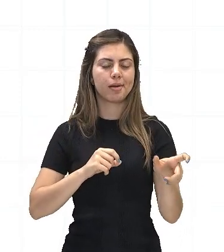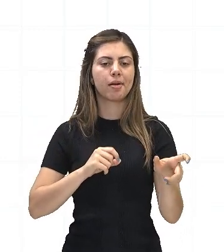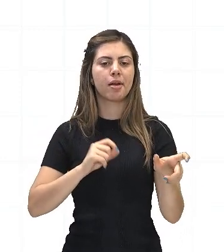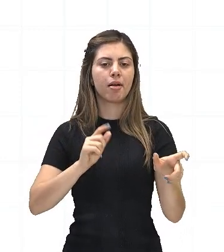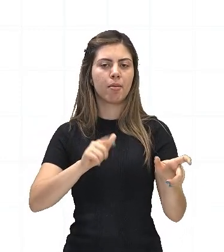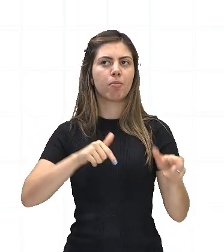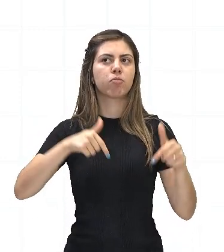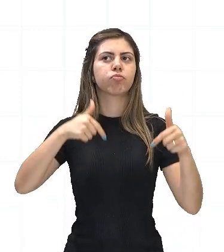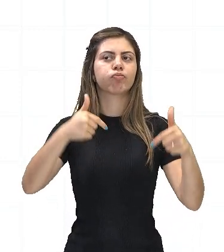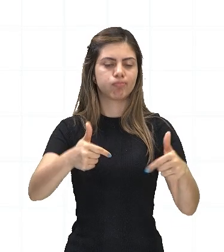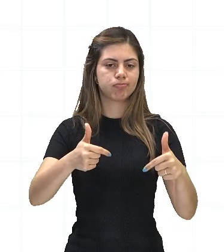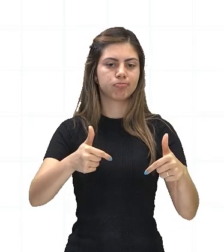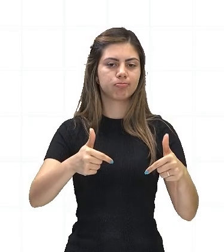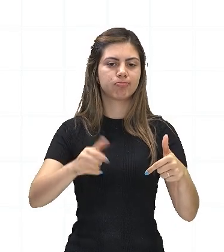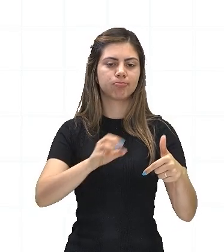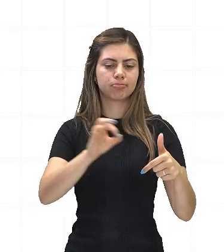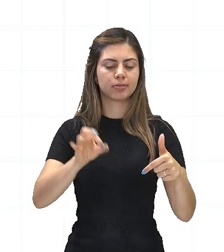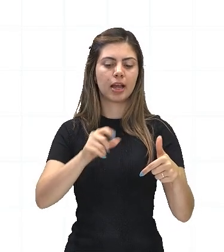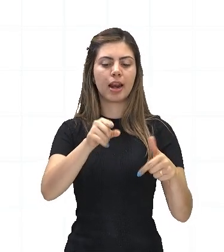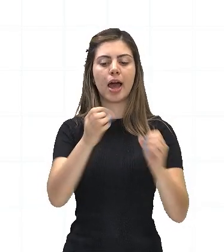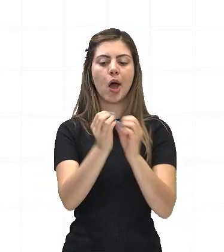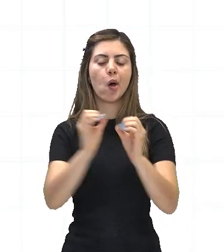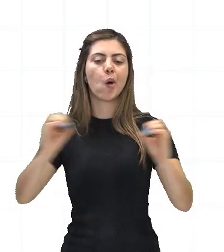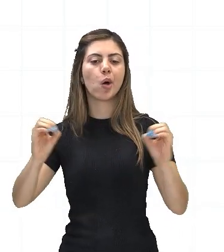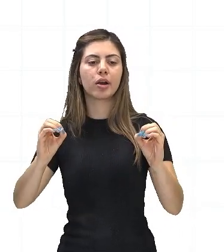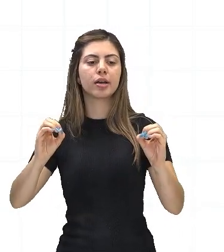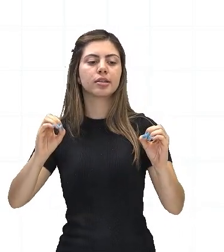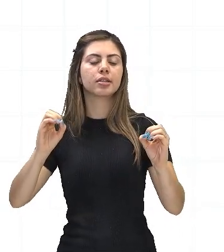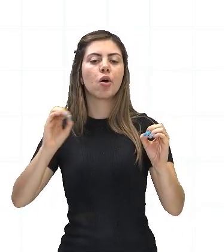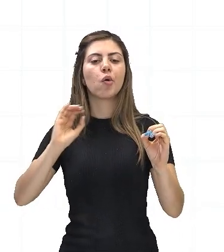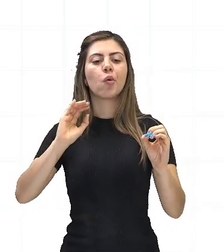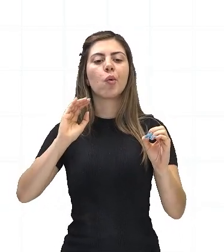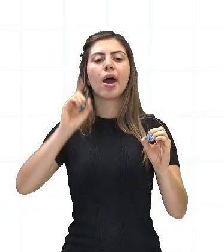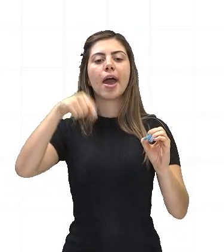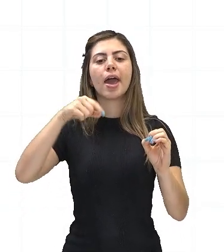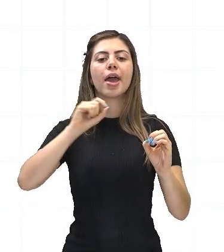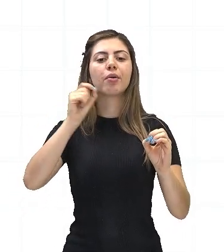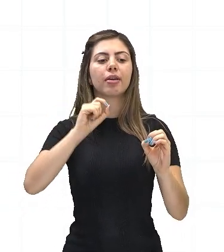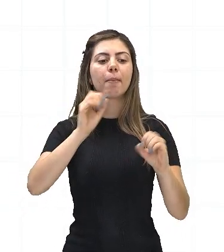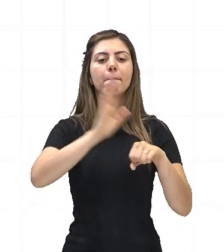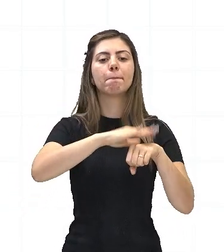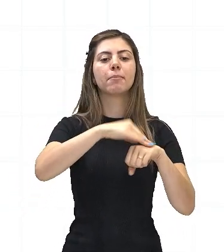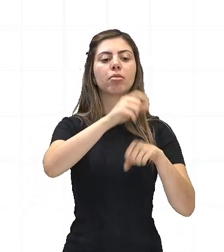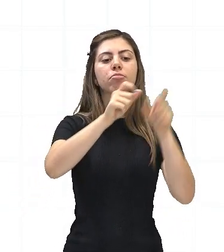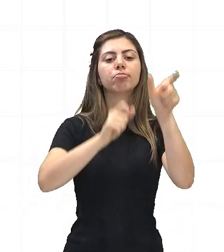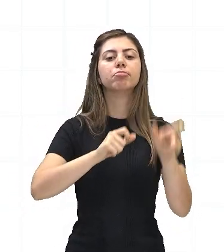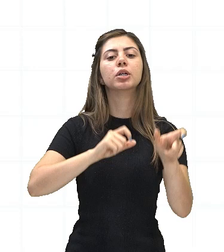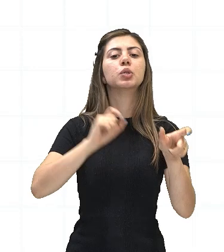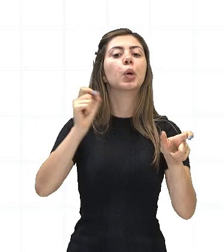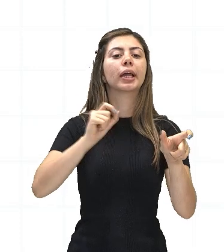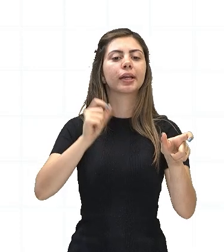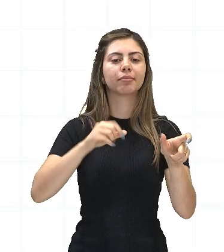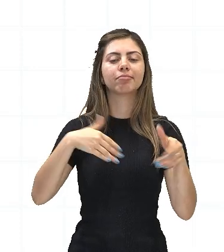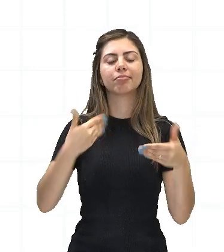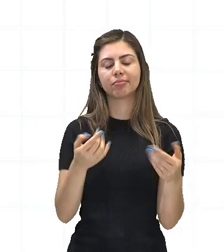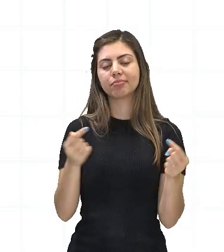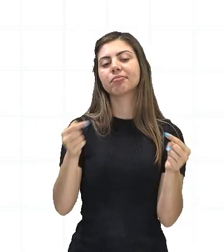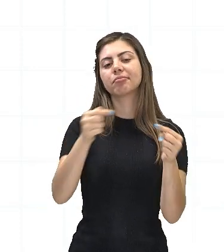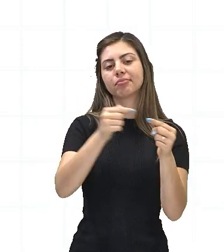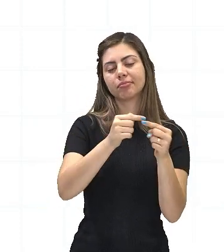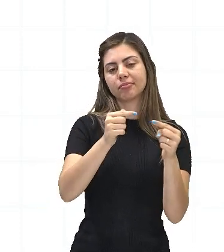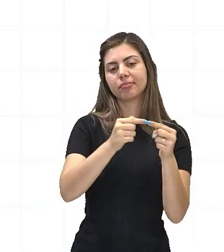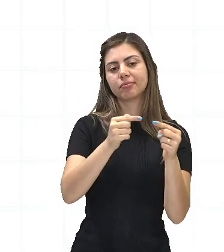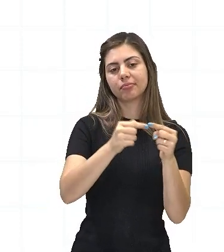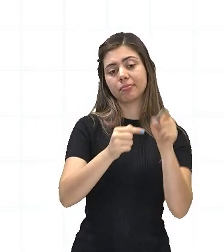a oração está declarando alguma coisa, está falando sobre, né? E ele é justamente o que corresponde